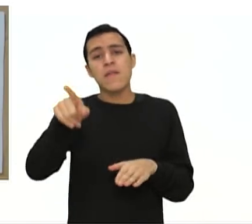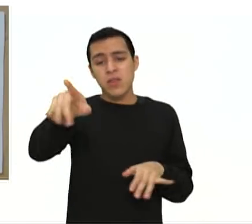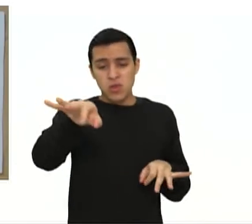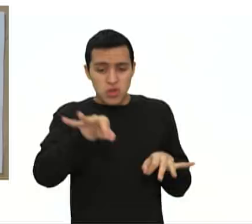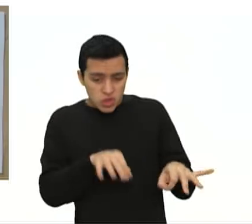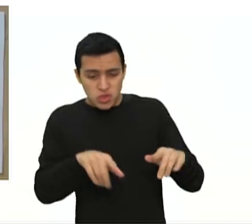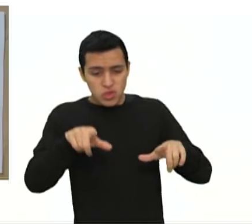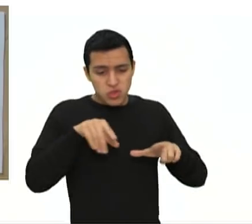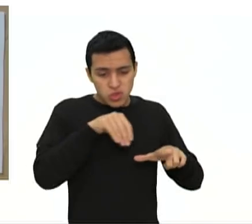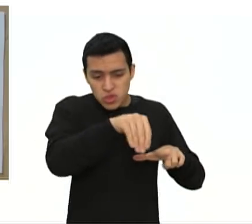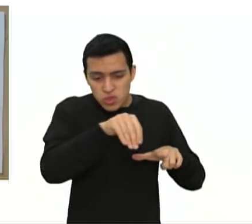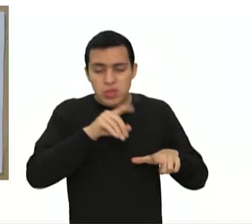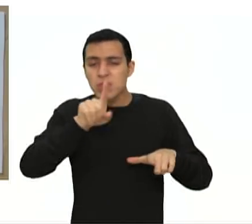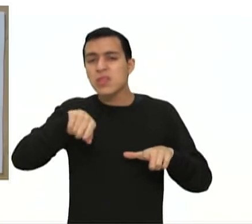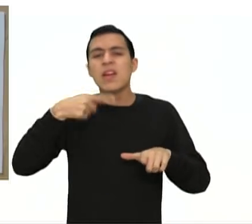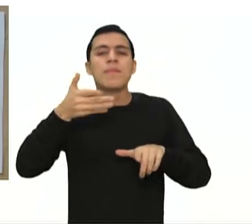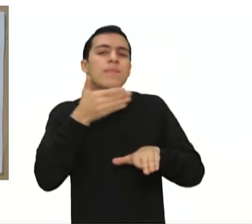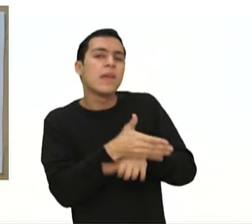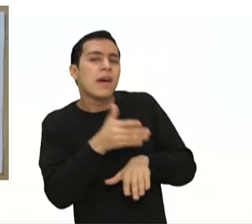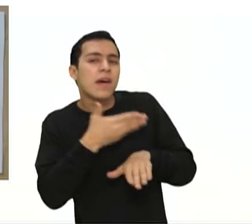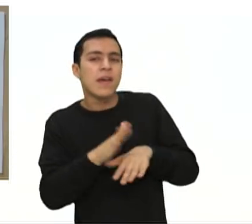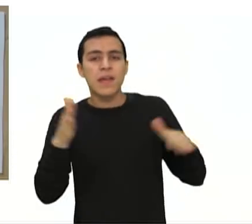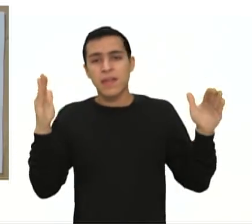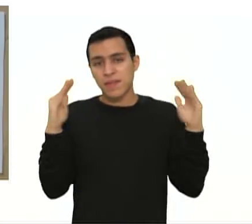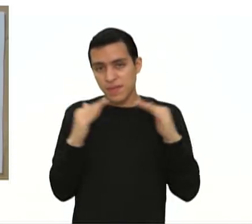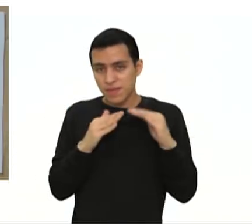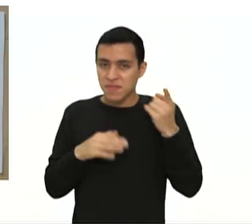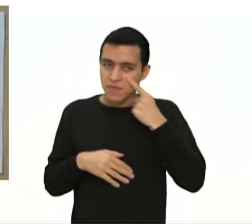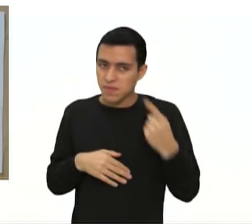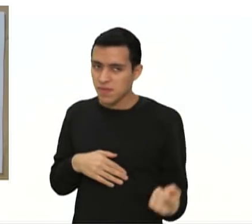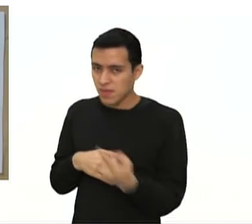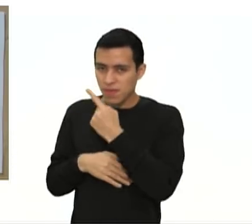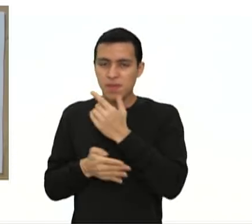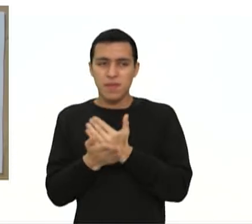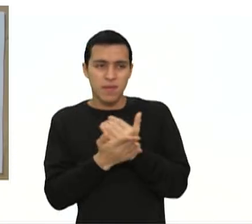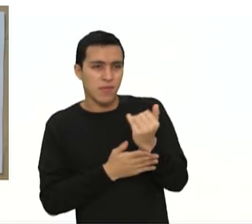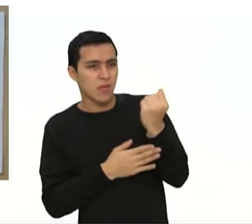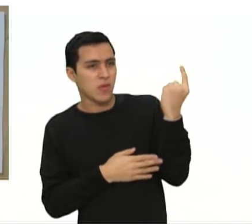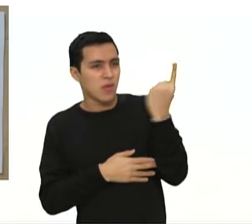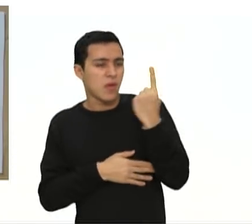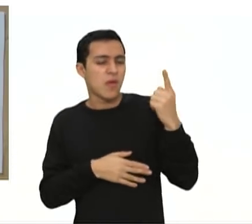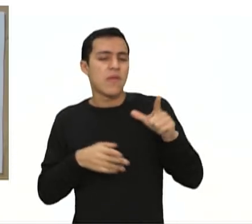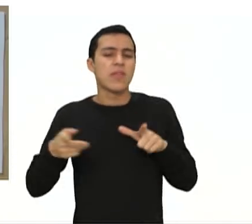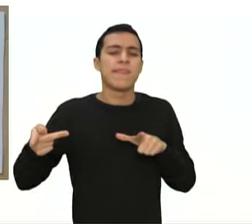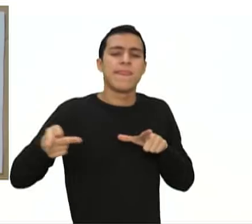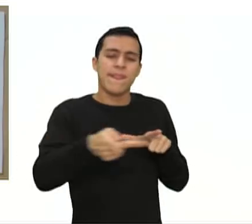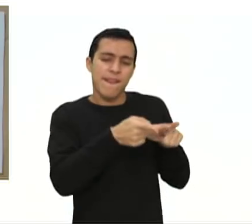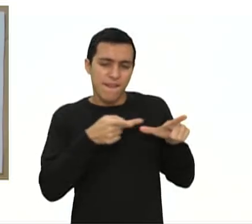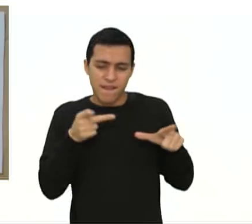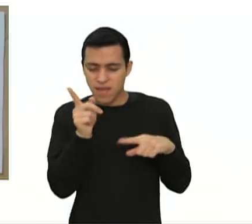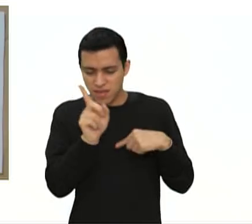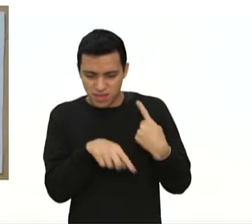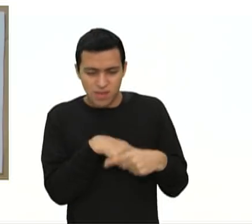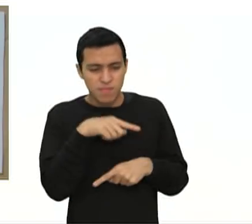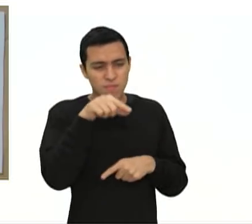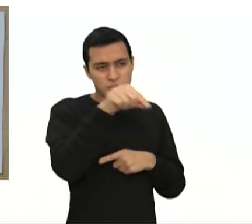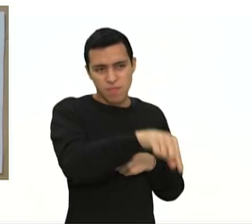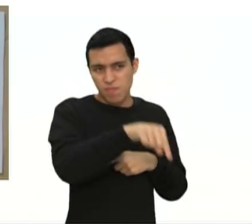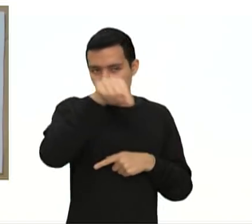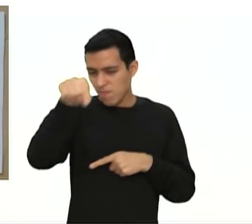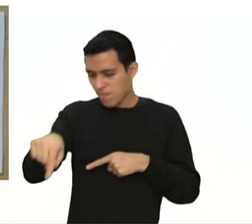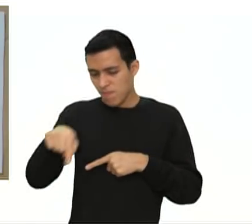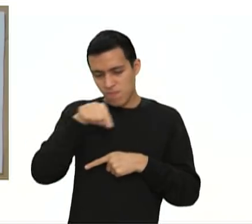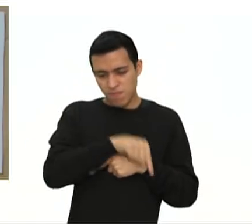e as peças para depois você praticar em casa. Então, começa aqui no 1, faz o quadrado, depois do quadrado faz os 4